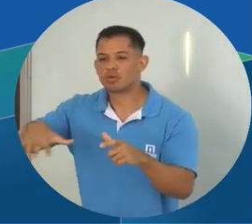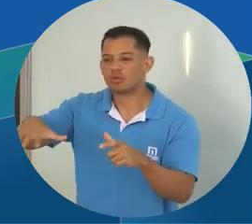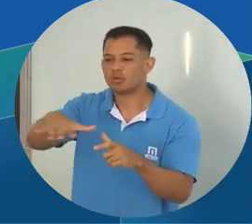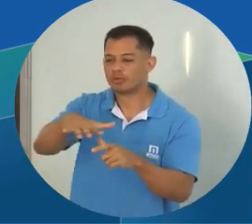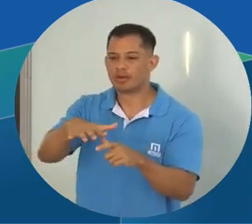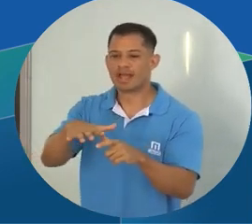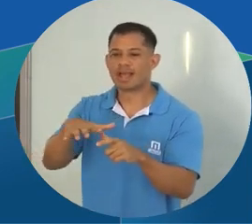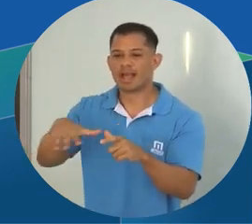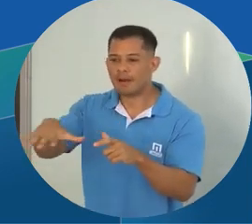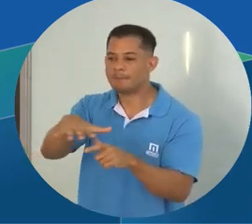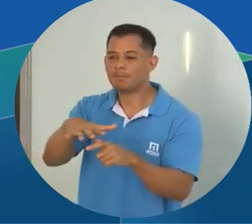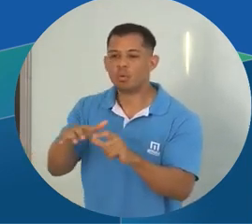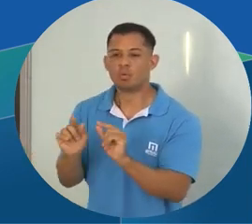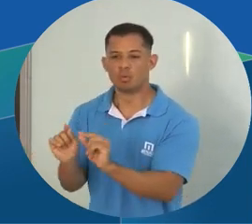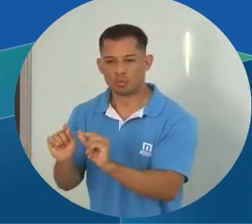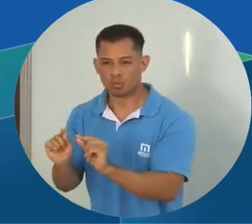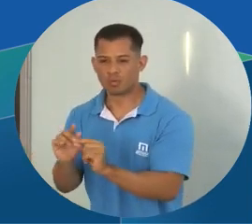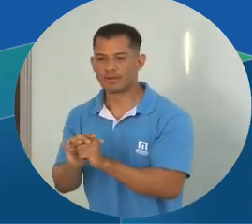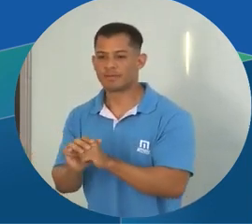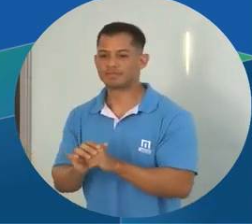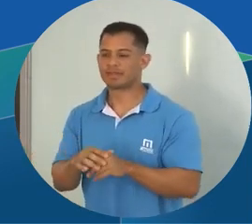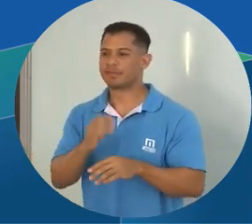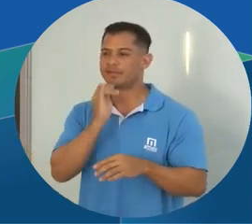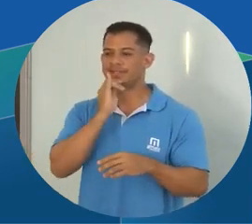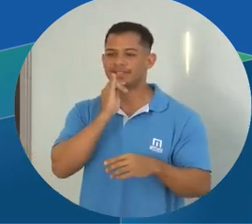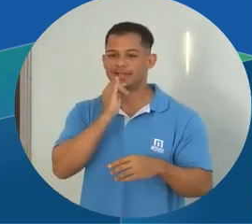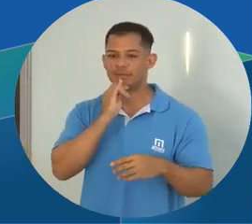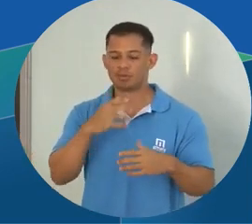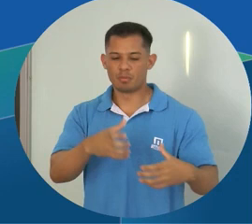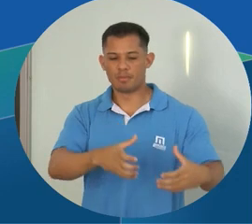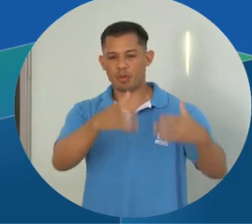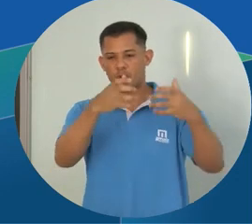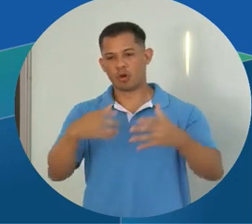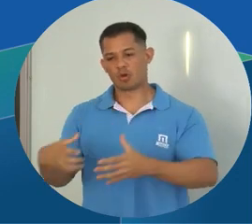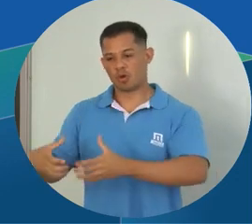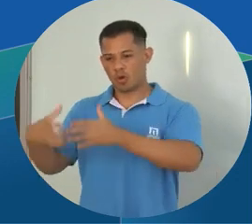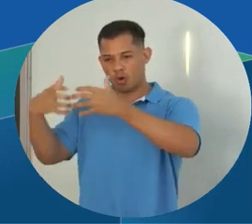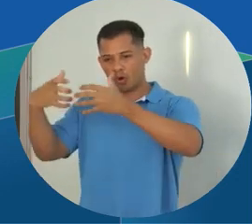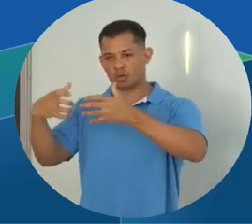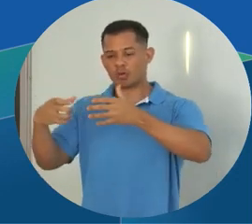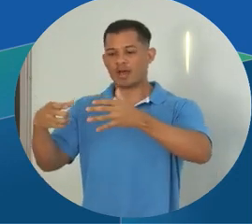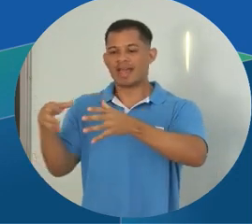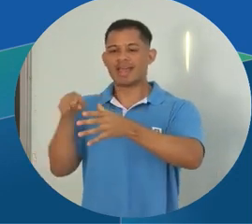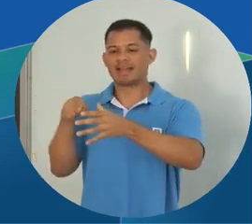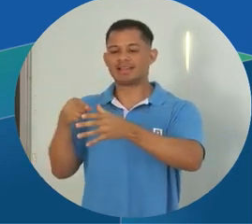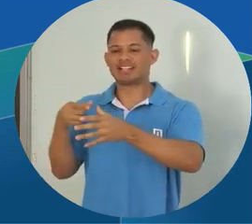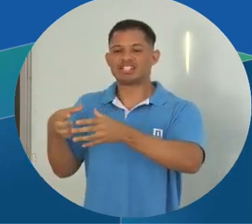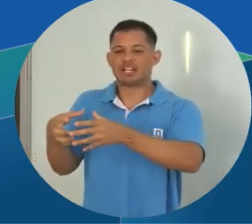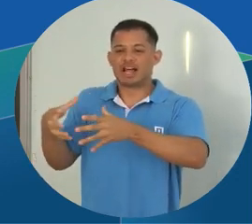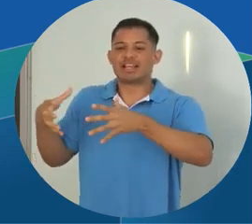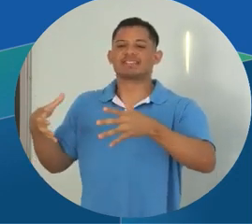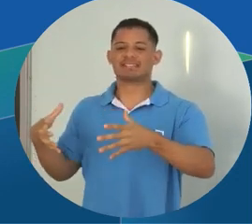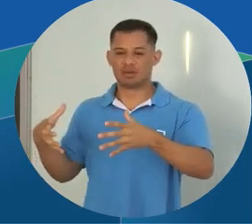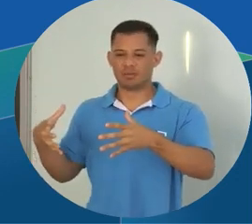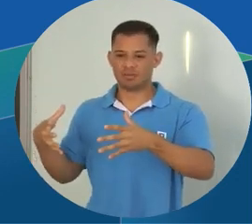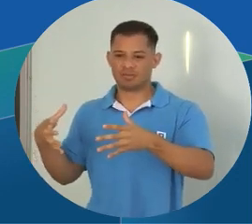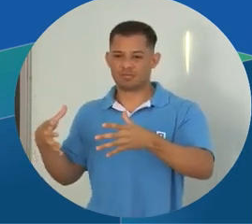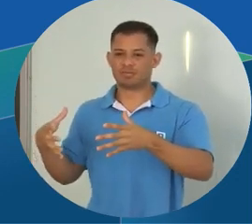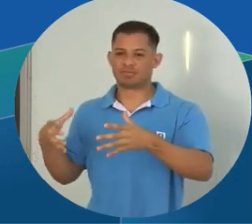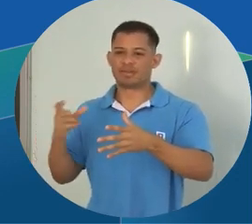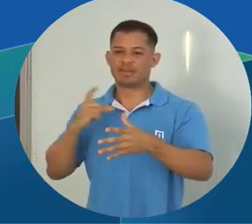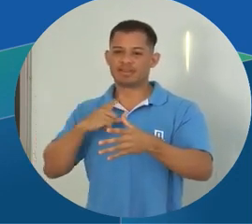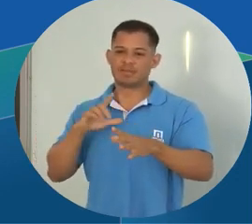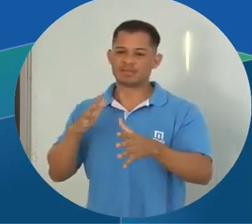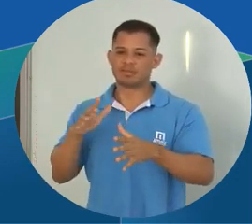de dilatação de um bloco com o outro, né, a barragem ela tem lá em torno de 400 metros de extensão de crista,